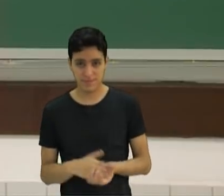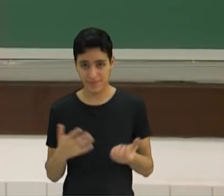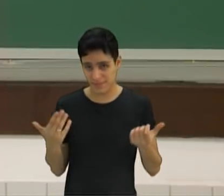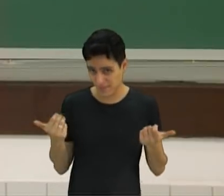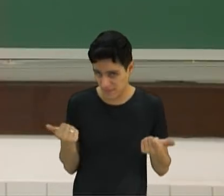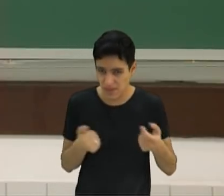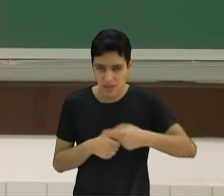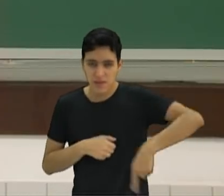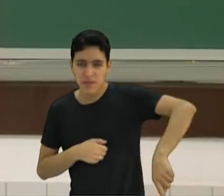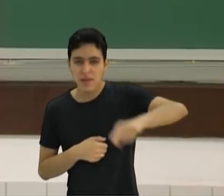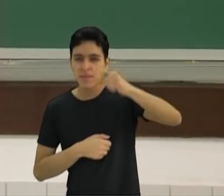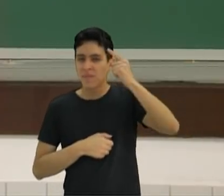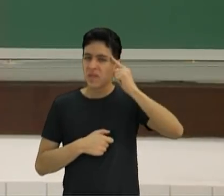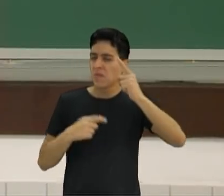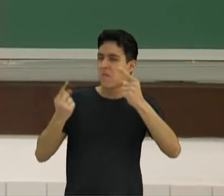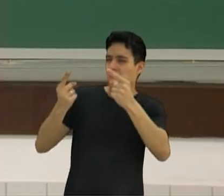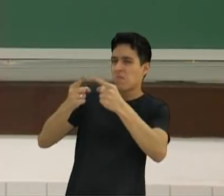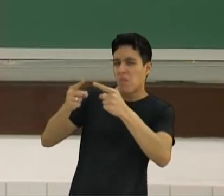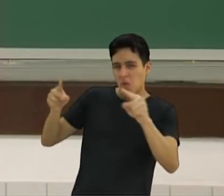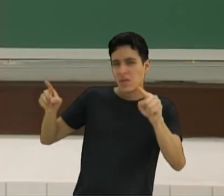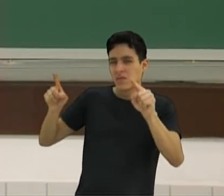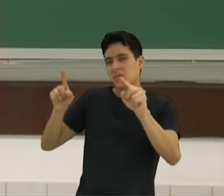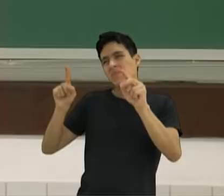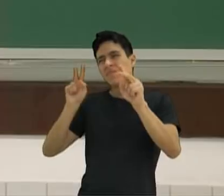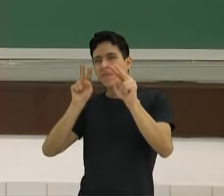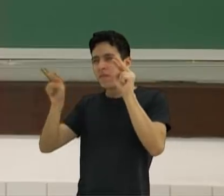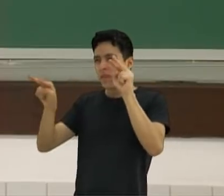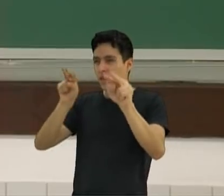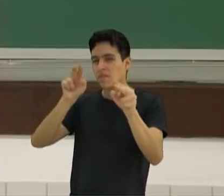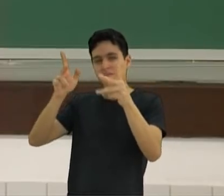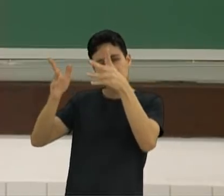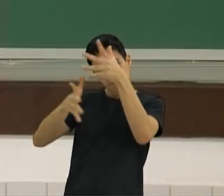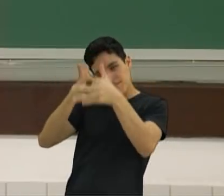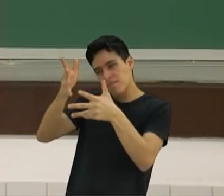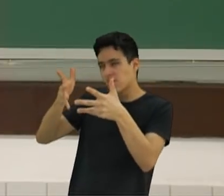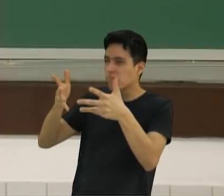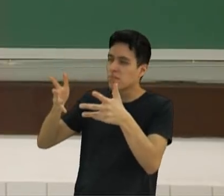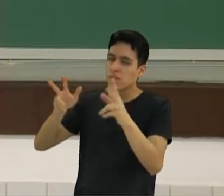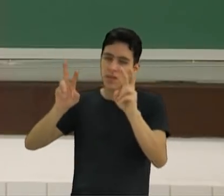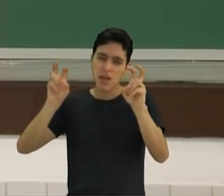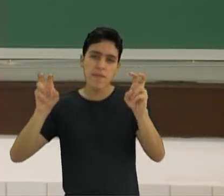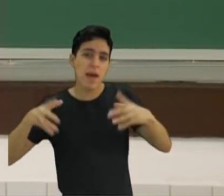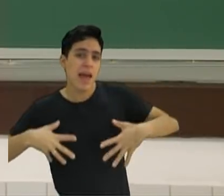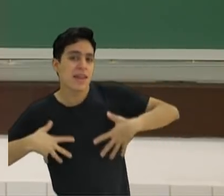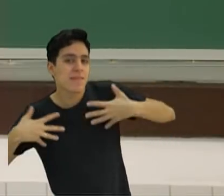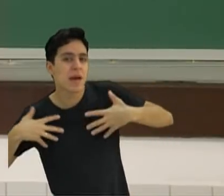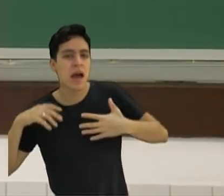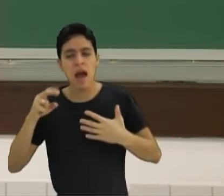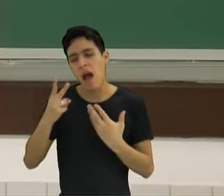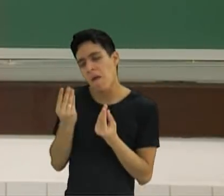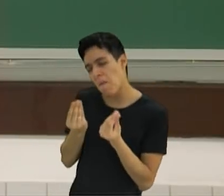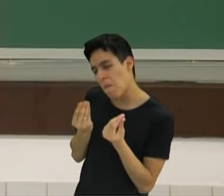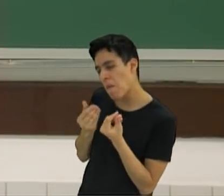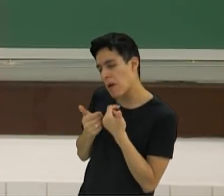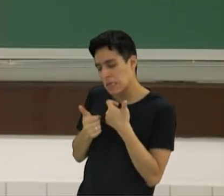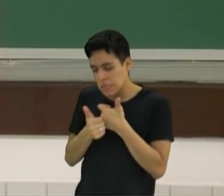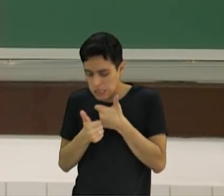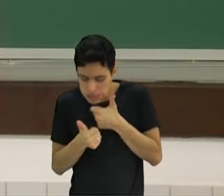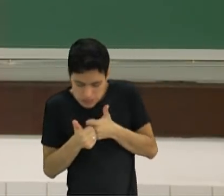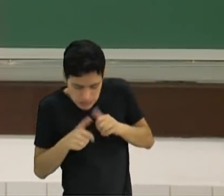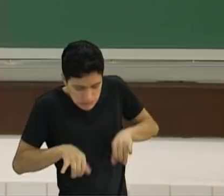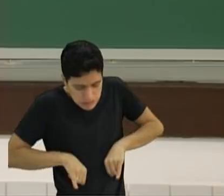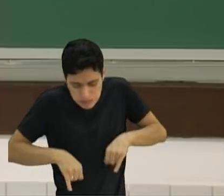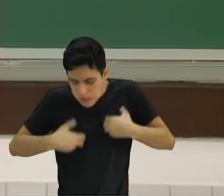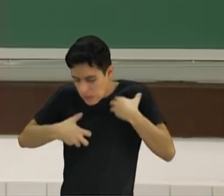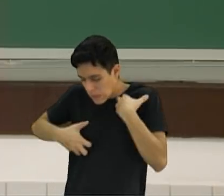E aí, pensou na sua música preferida? Ela é mais animada ou é uma música de sofrência, né? E aí, queria saber. Espero que você tenha